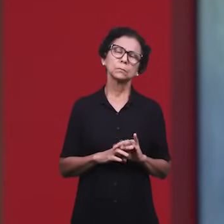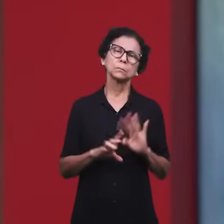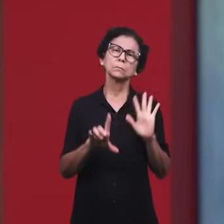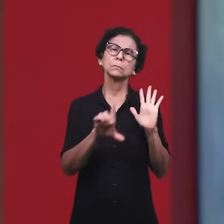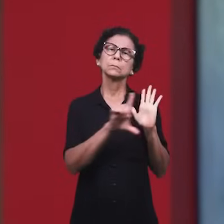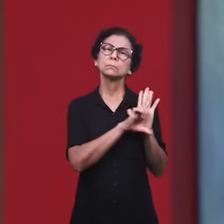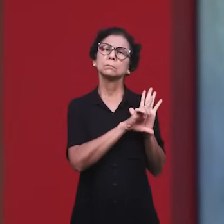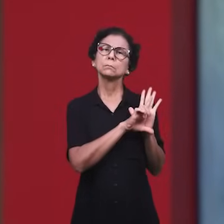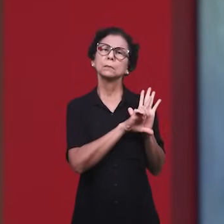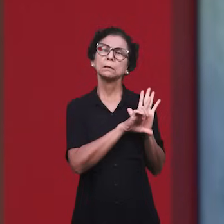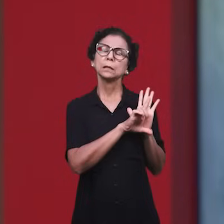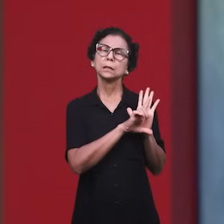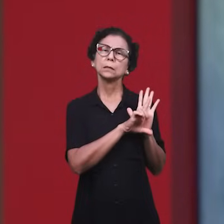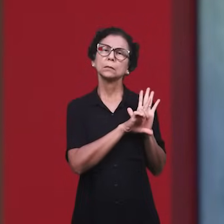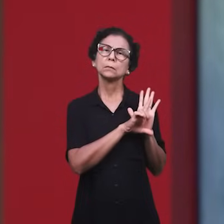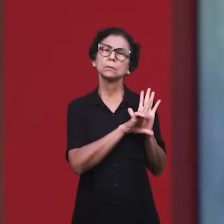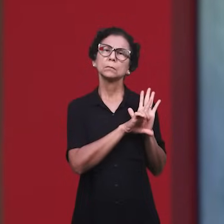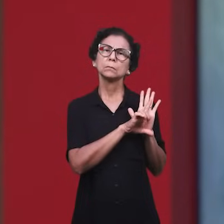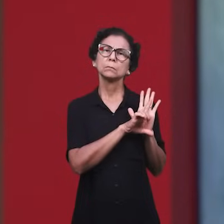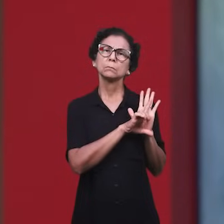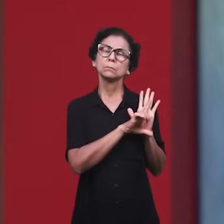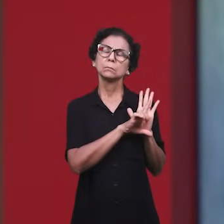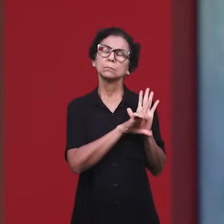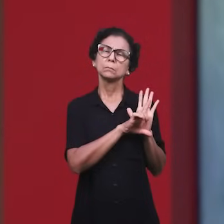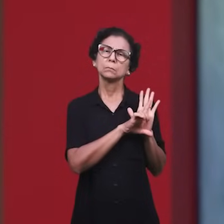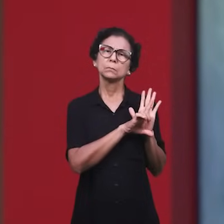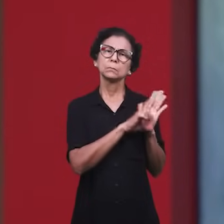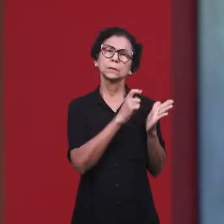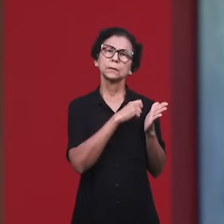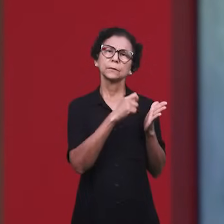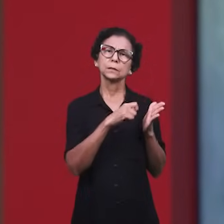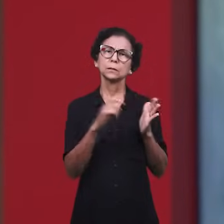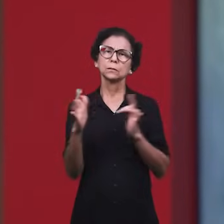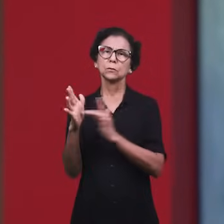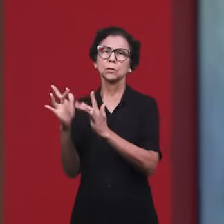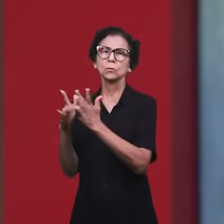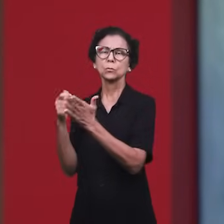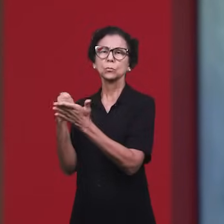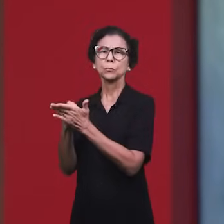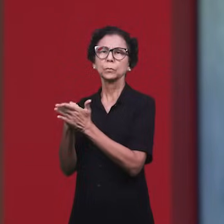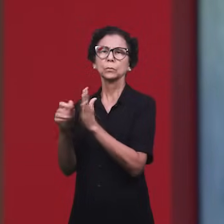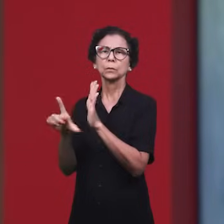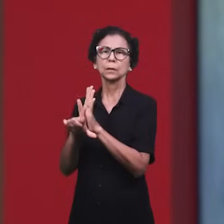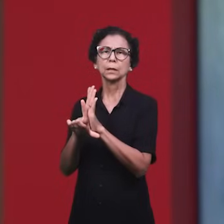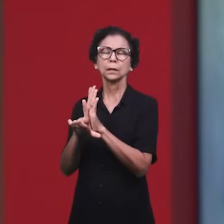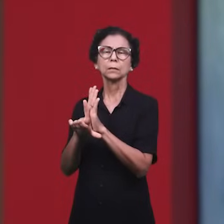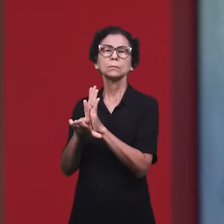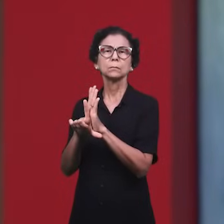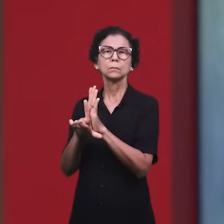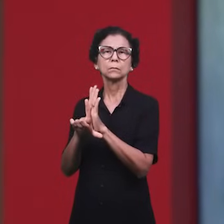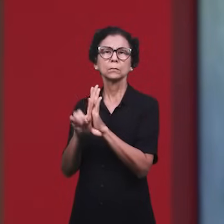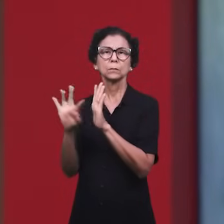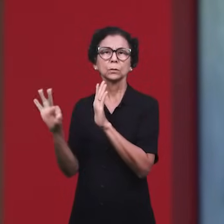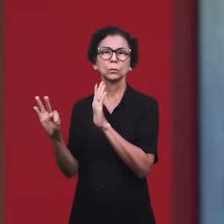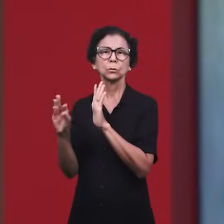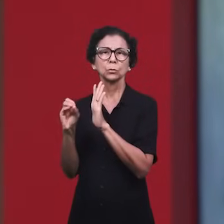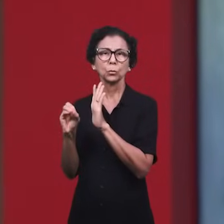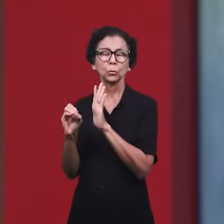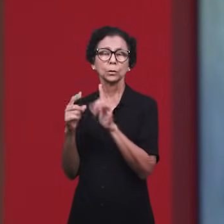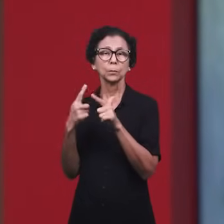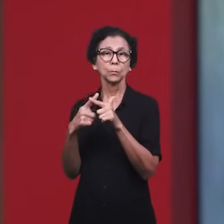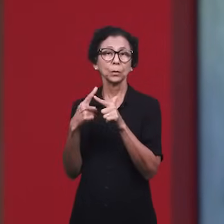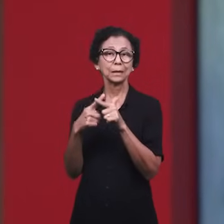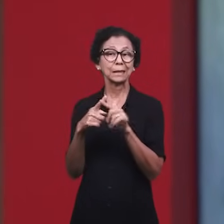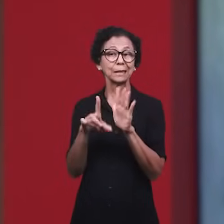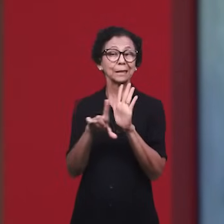lei dizia né O que que tava escrito na lei Jesus cumpriu toda a lei então a lei eh orientava que